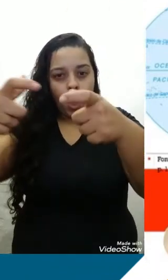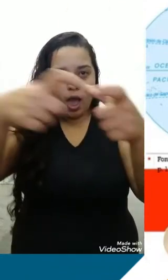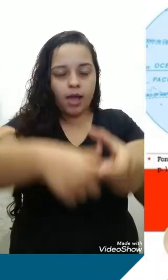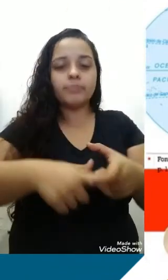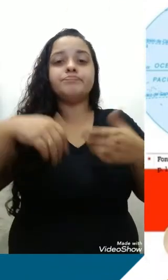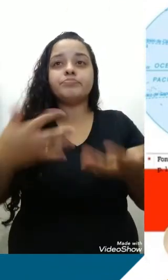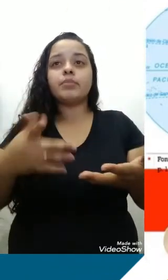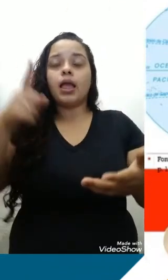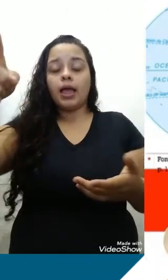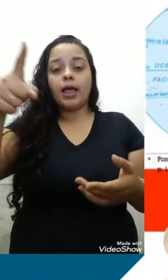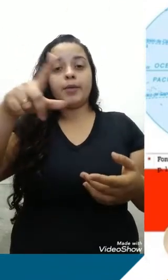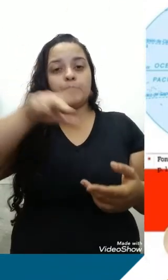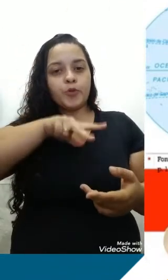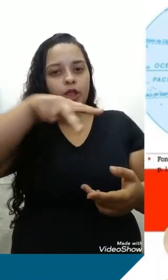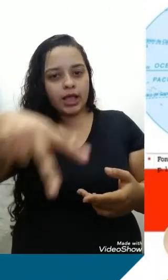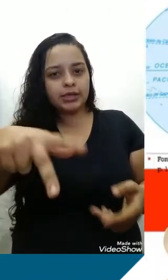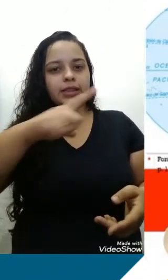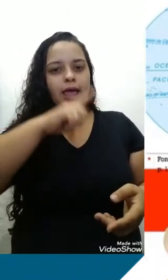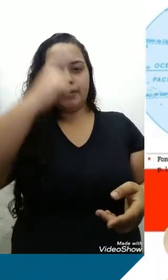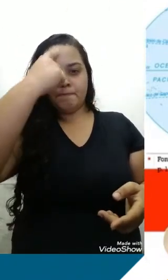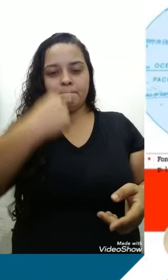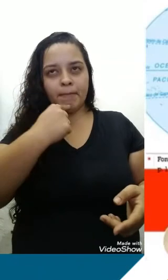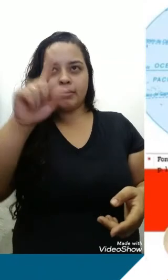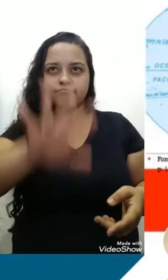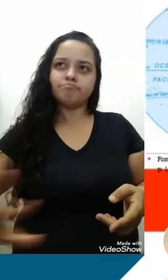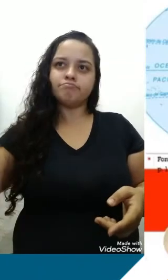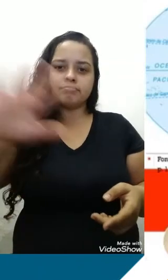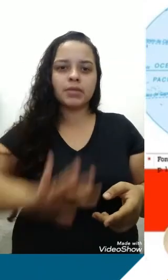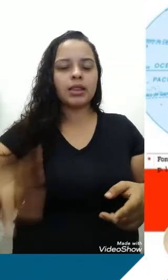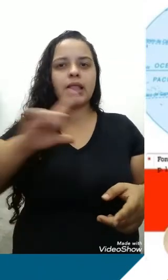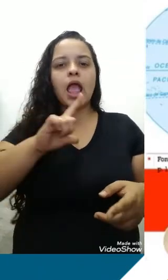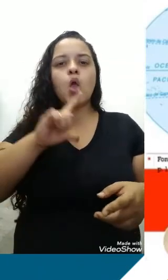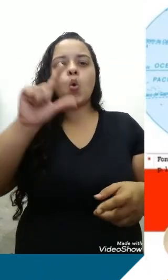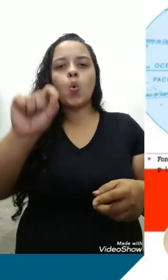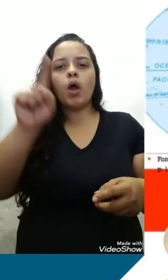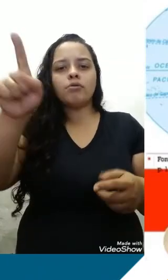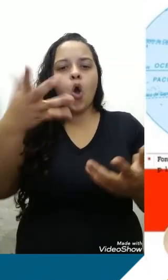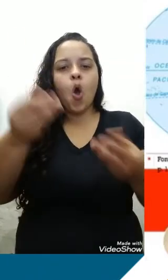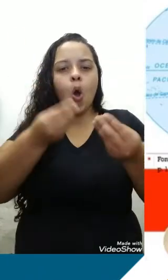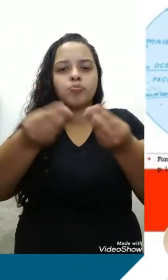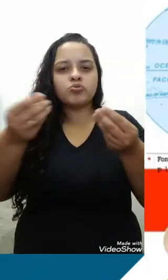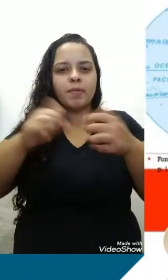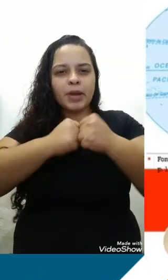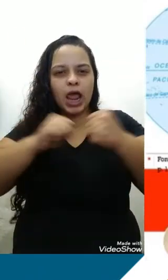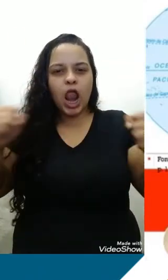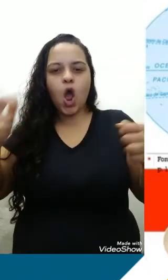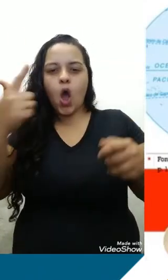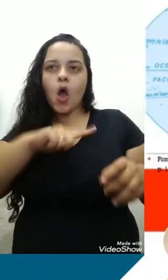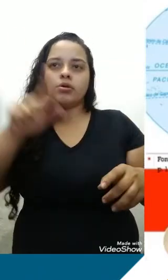né, podemos dizer assim, o progresso dessa expansão. Reparem, né, que você tem a conquista de